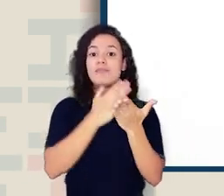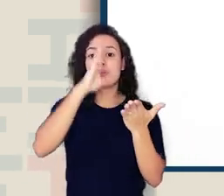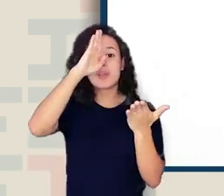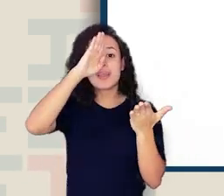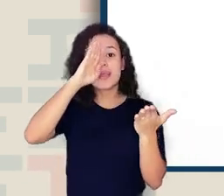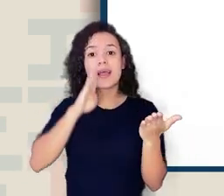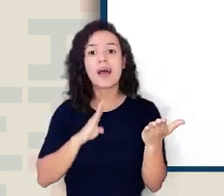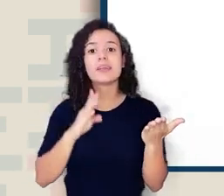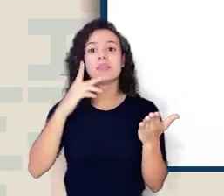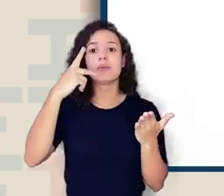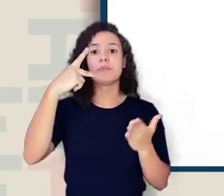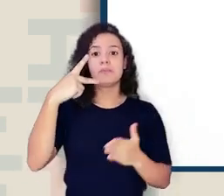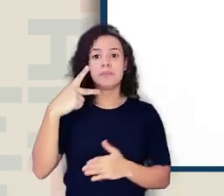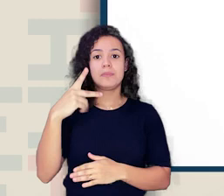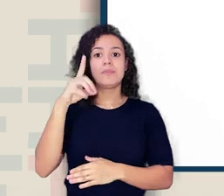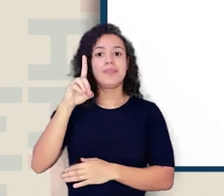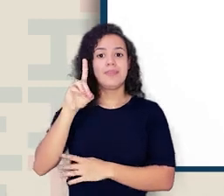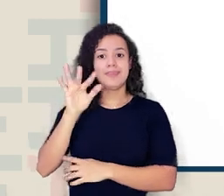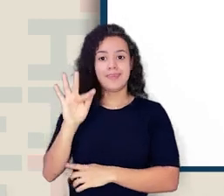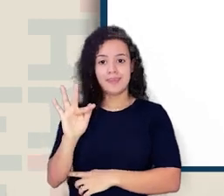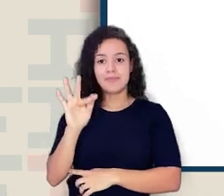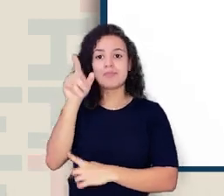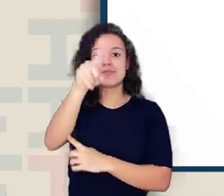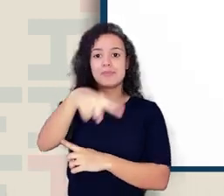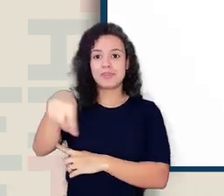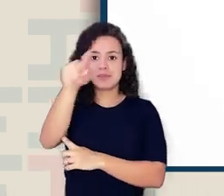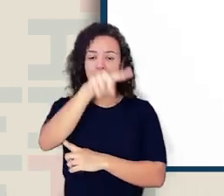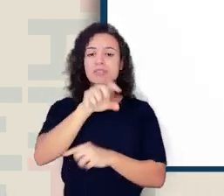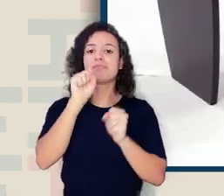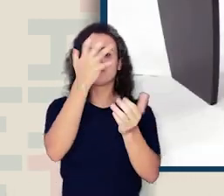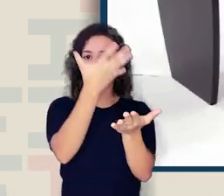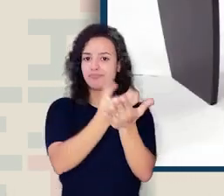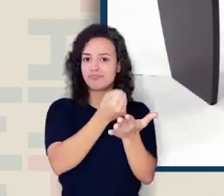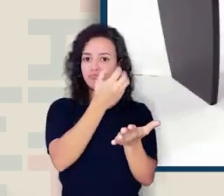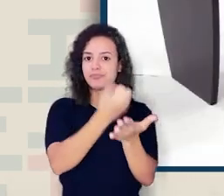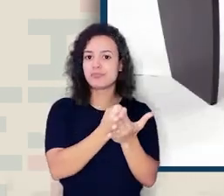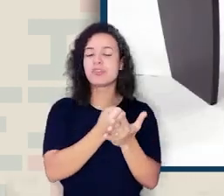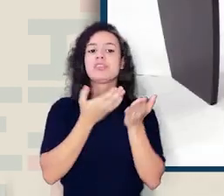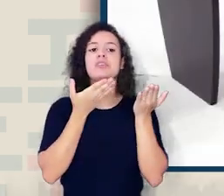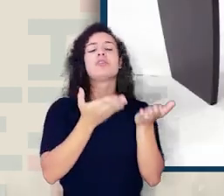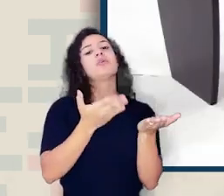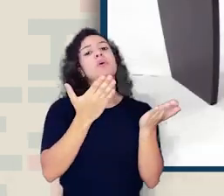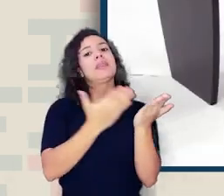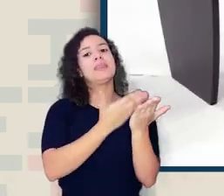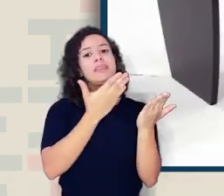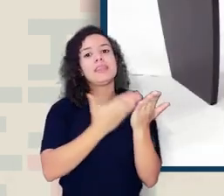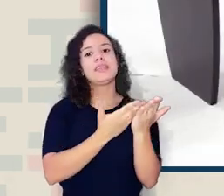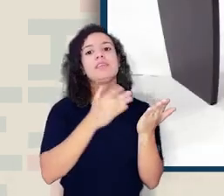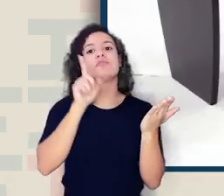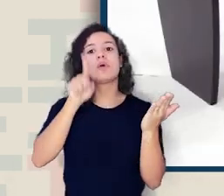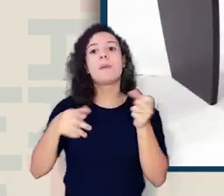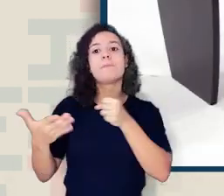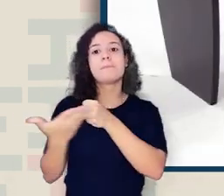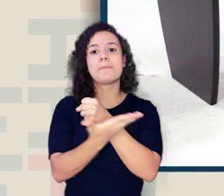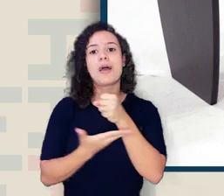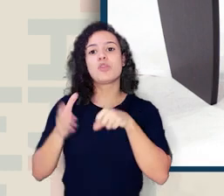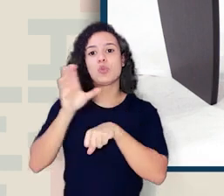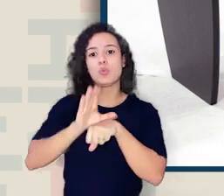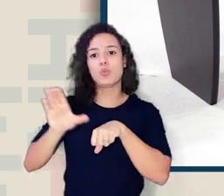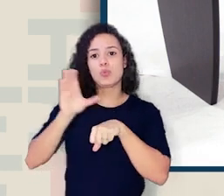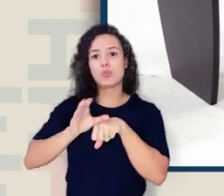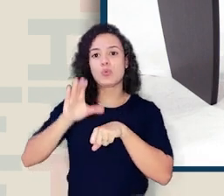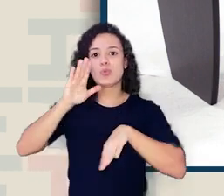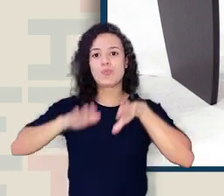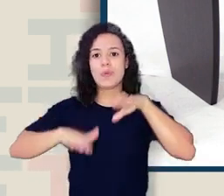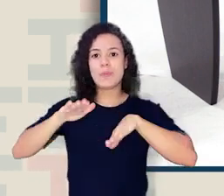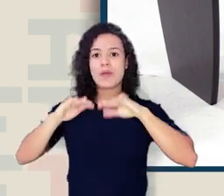totalmente gratuito, em PDF para vocês, e é por esse material que nós vamos fundamentar o nosso